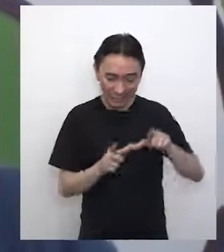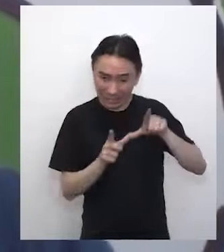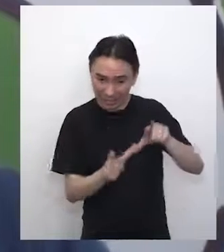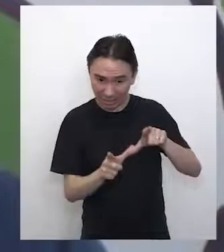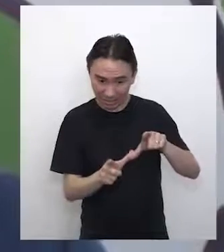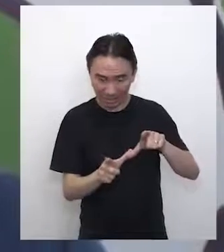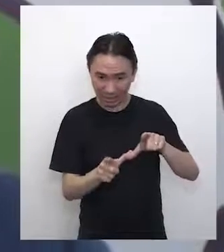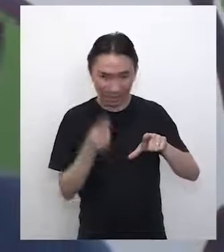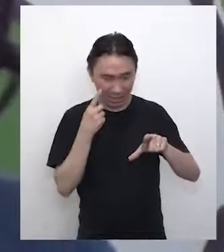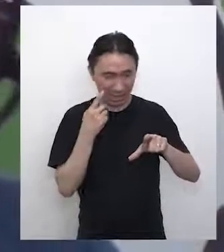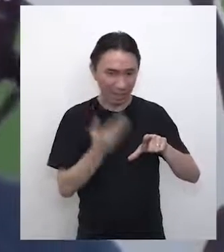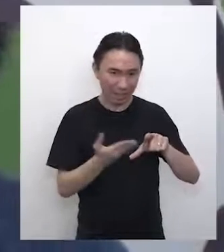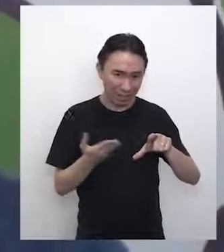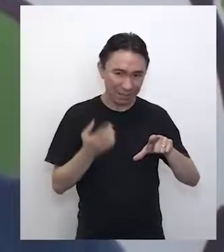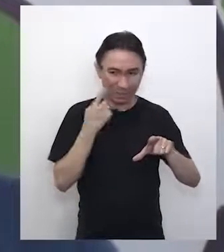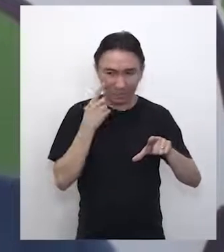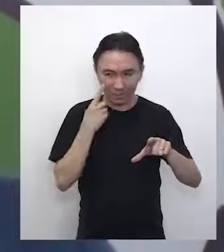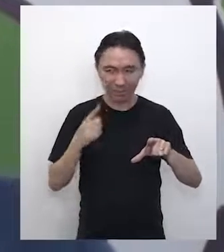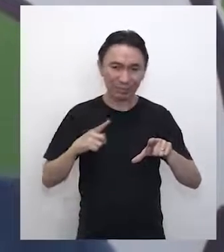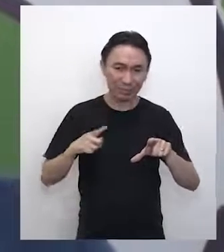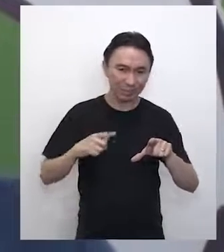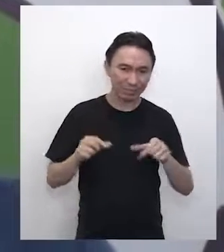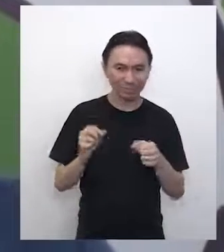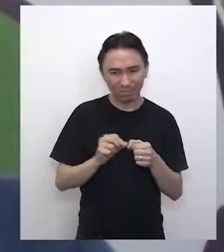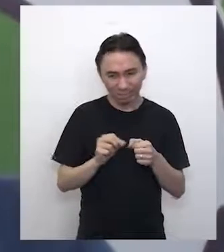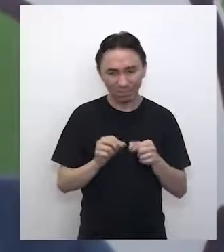termos de funcionalidade,